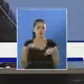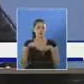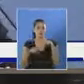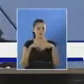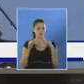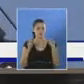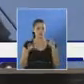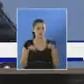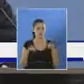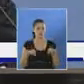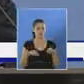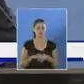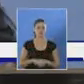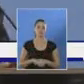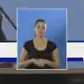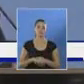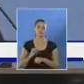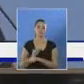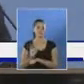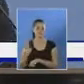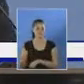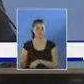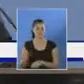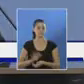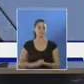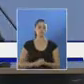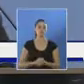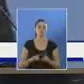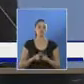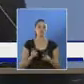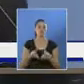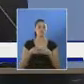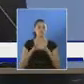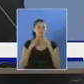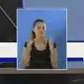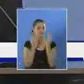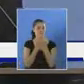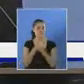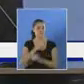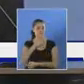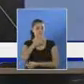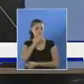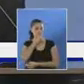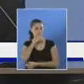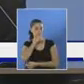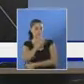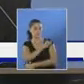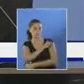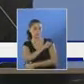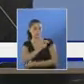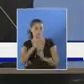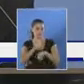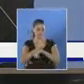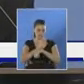mandato aqui. Mas, a pedidos dos pais, dos alunos da Escola